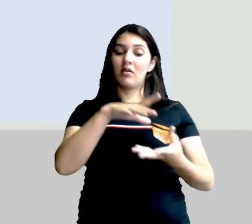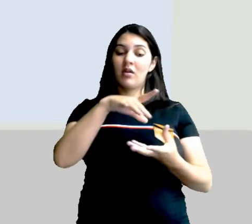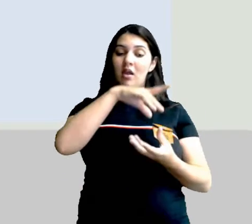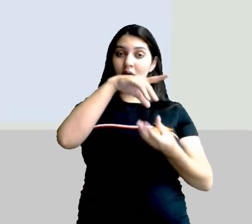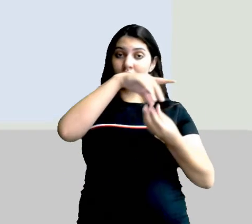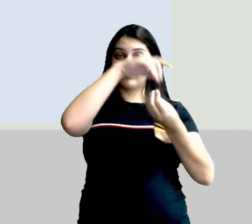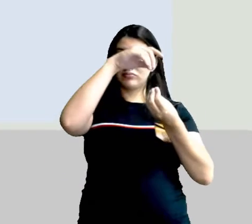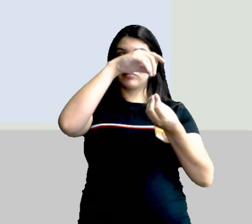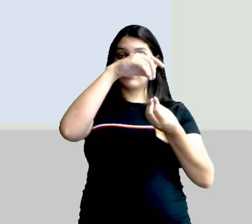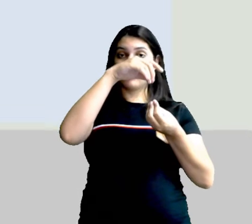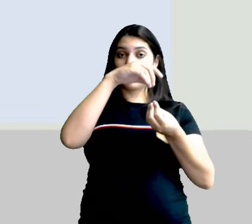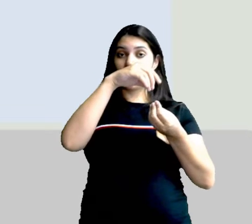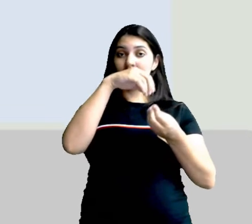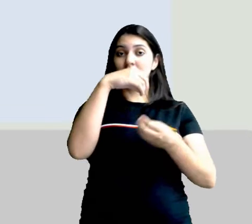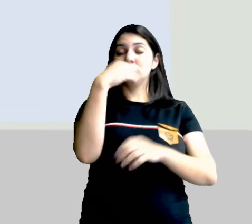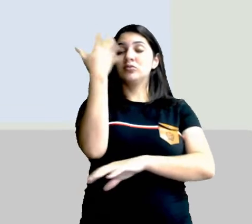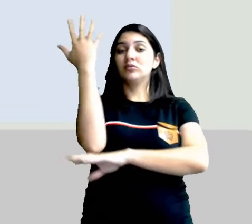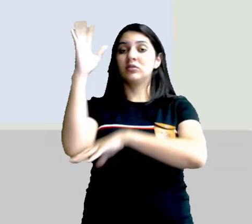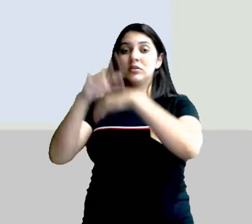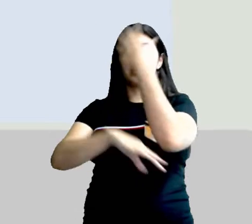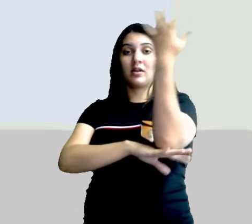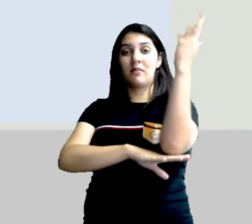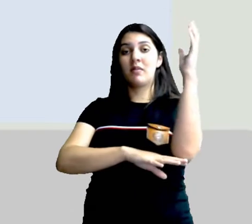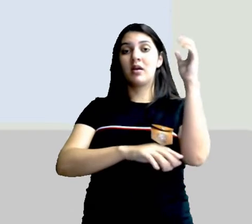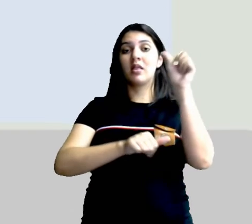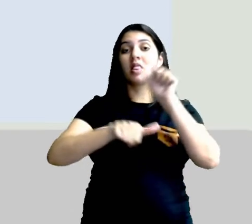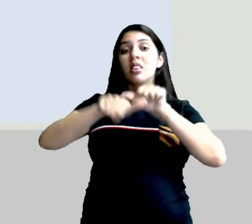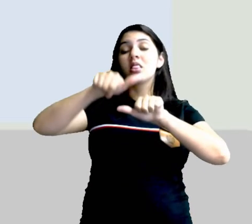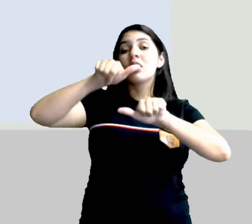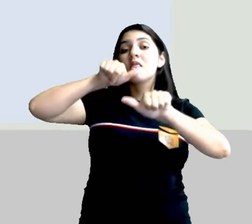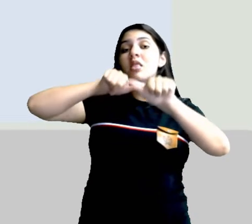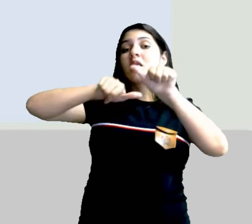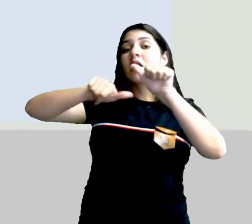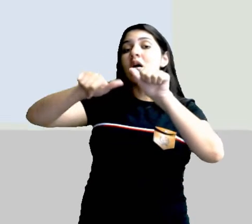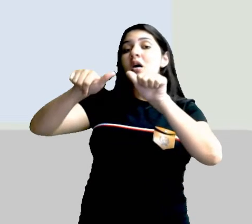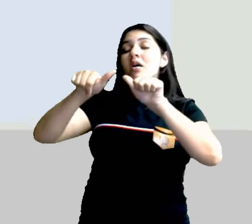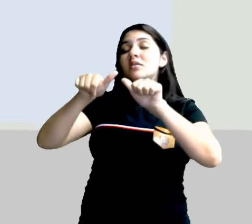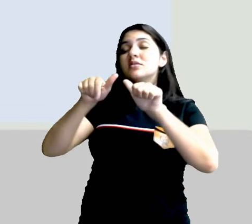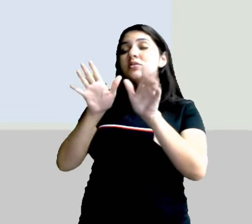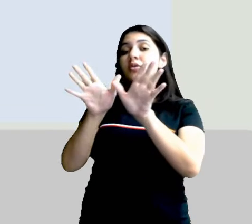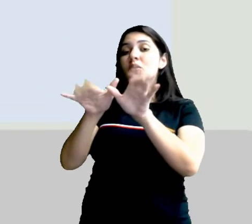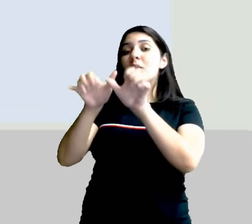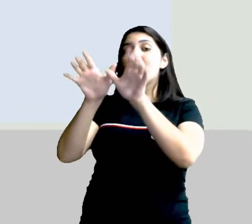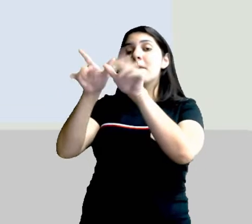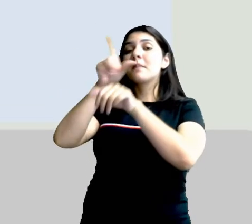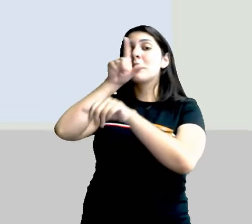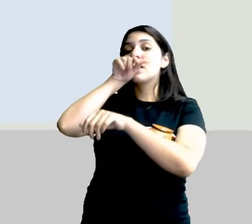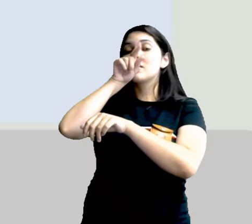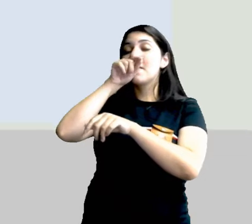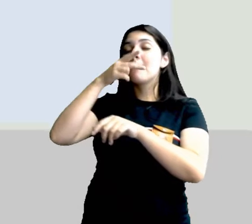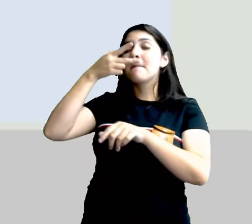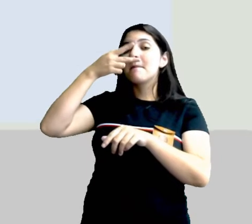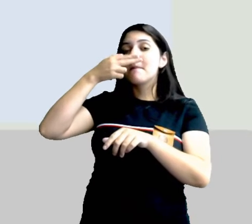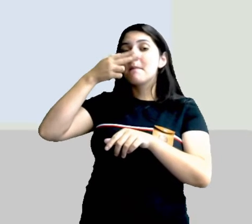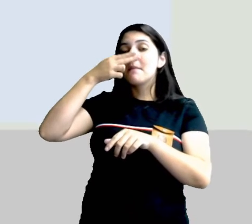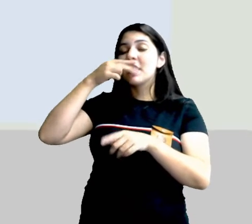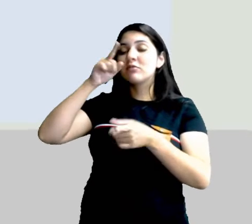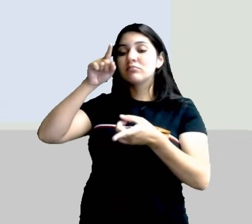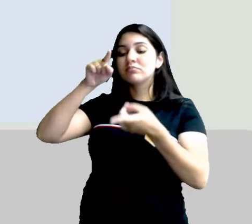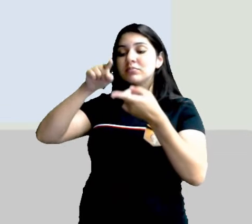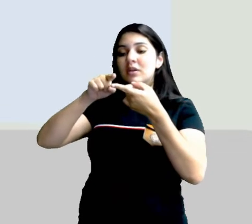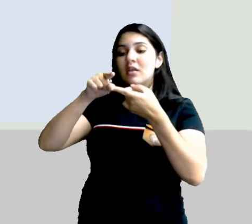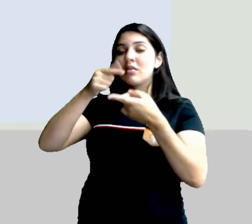da mata que o transformasse em um pássaro, mesmo que fosse pequeno e